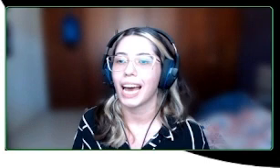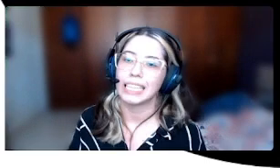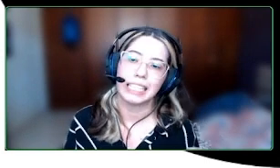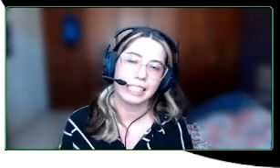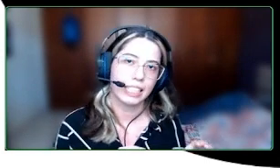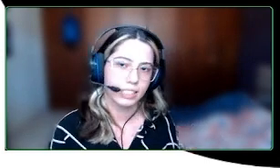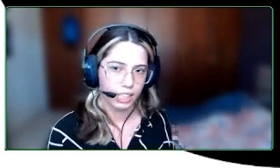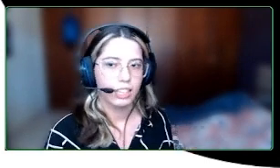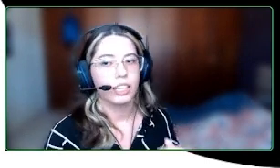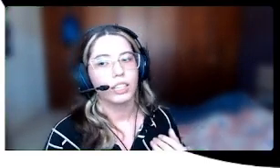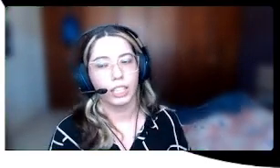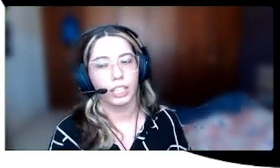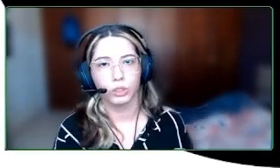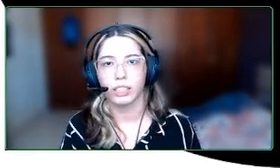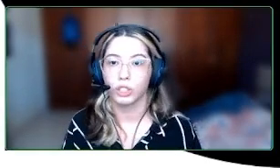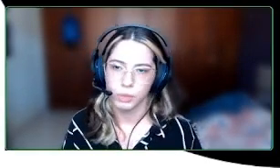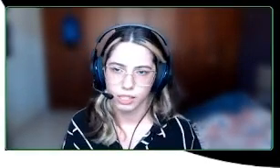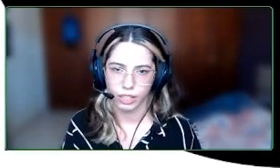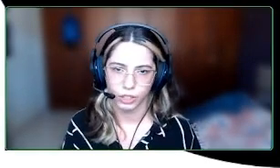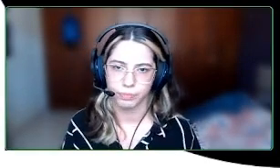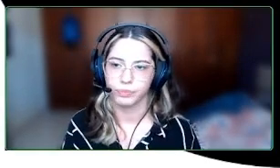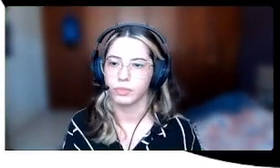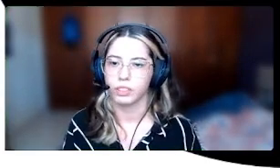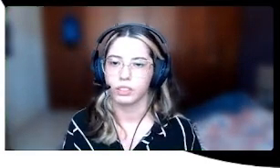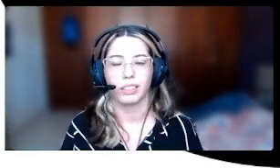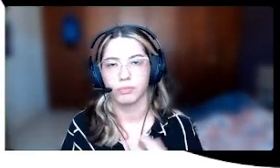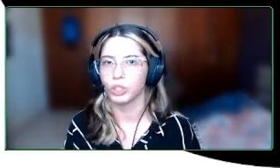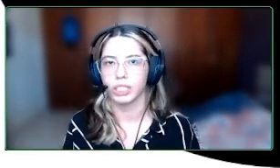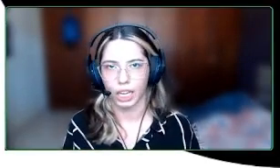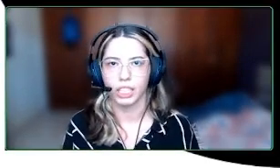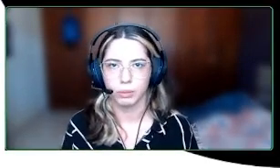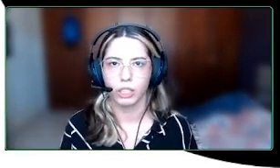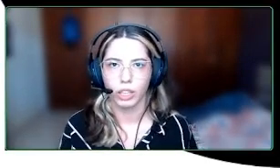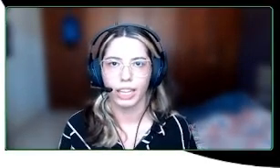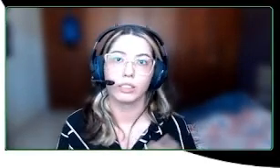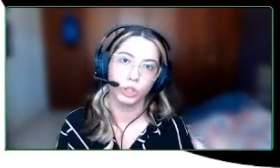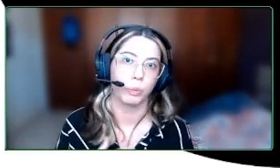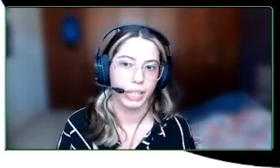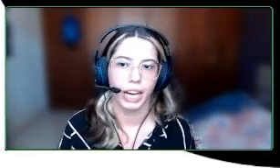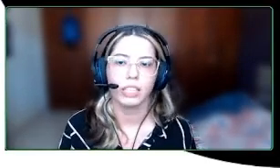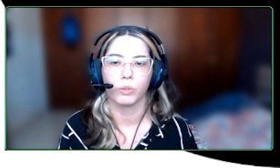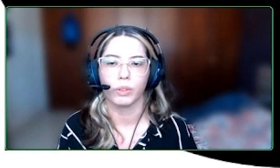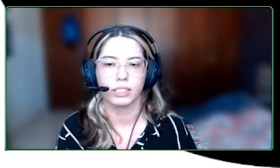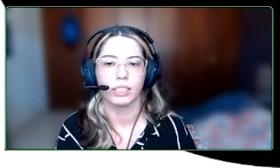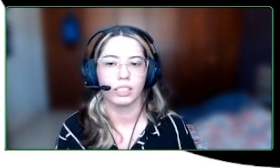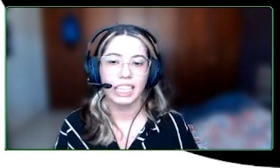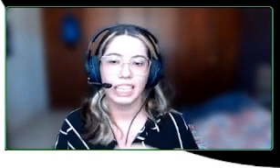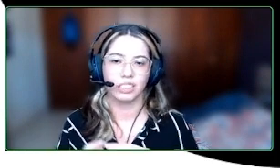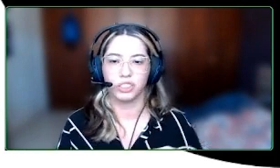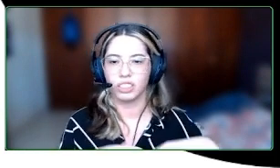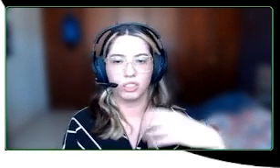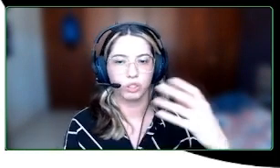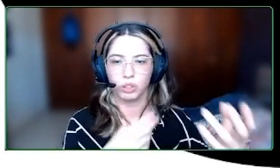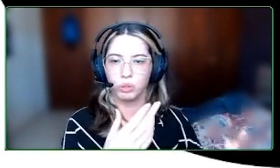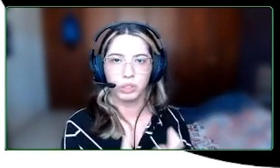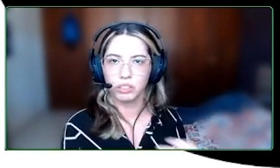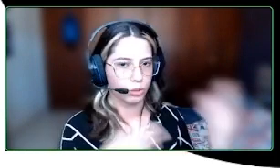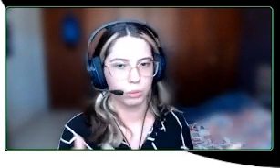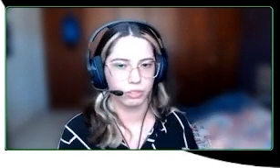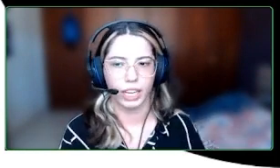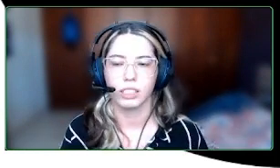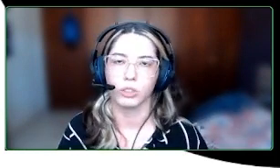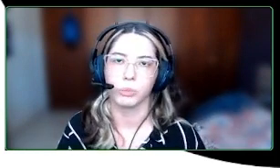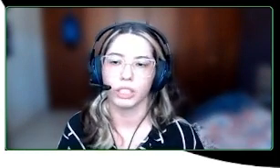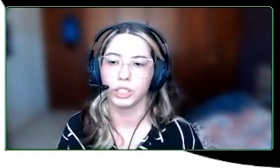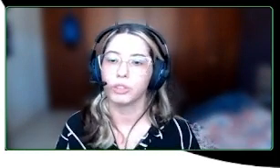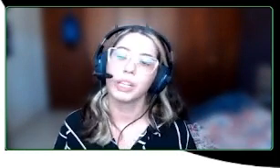americana AITC 190, de 2007. Utilizaram a madeira laminada colada do tipo Paricá, então essa Stylosolobium, que eu não sei